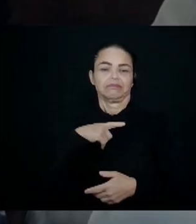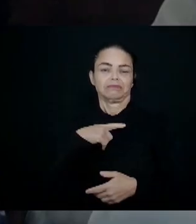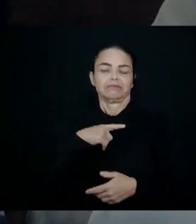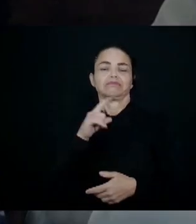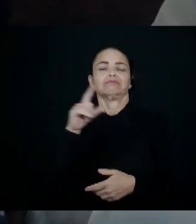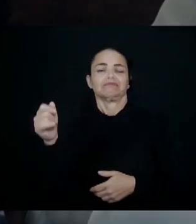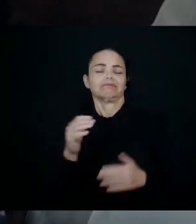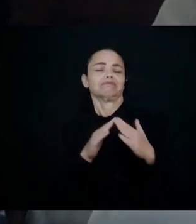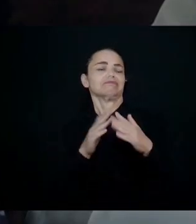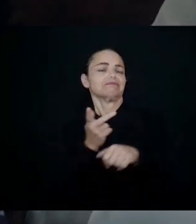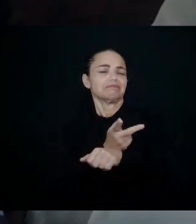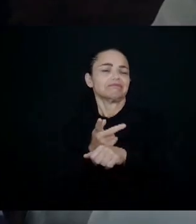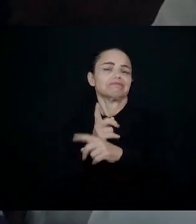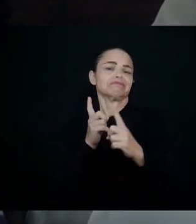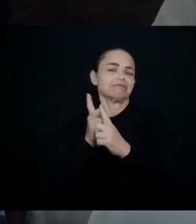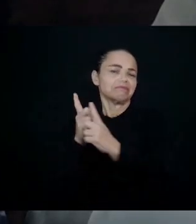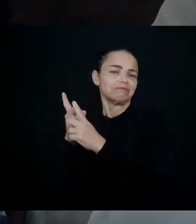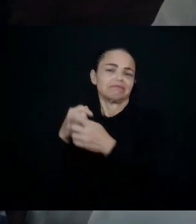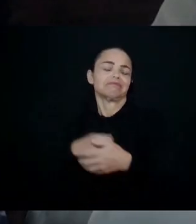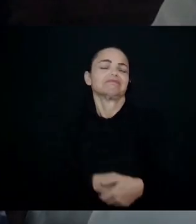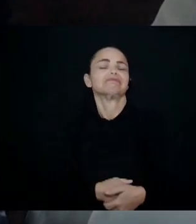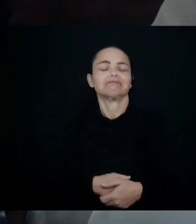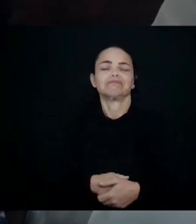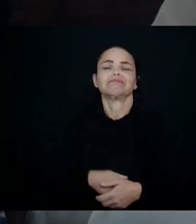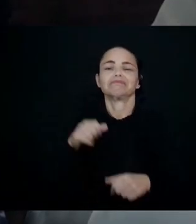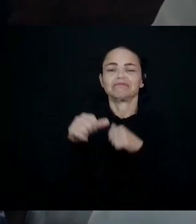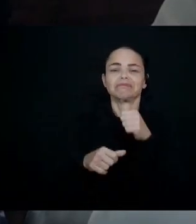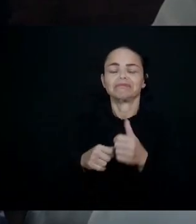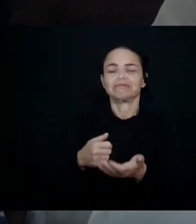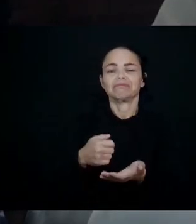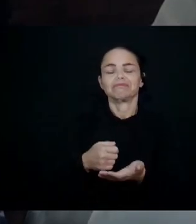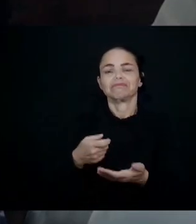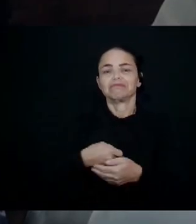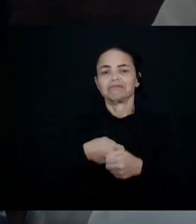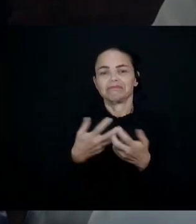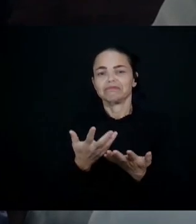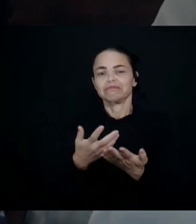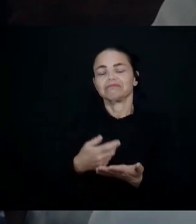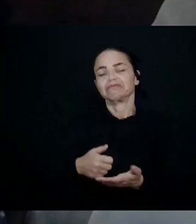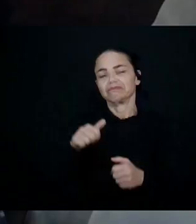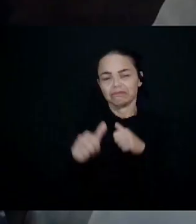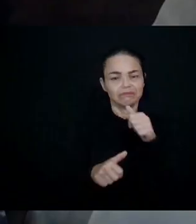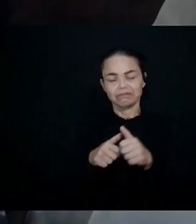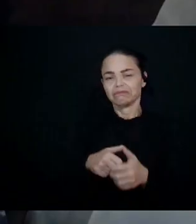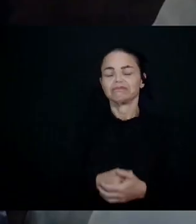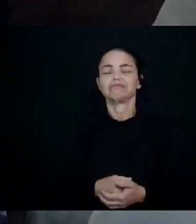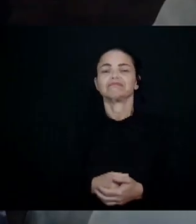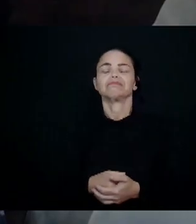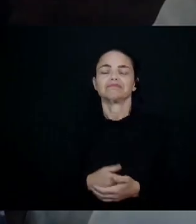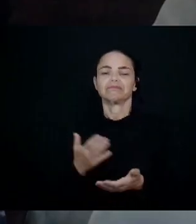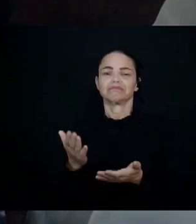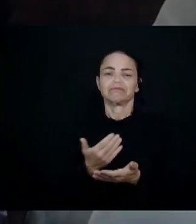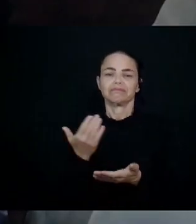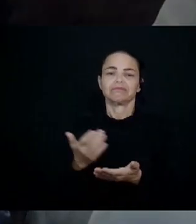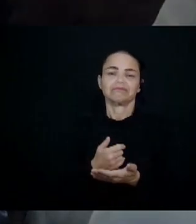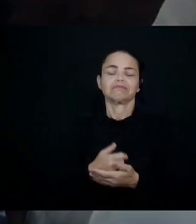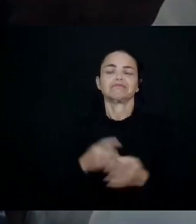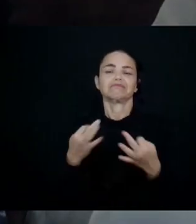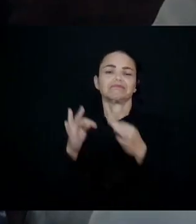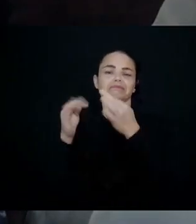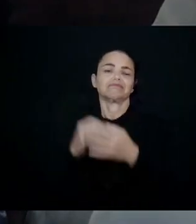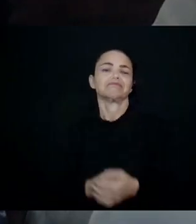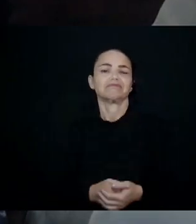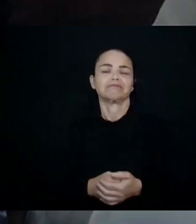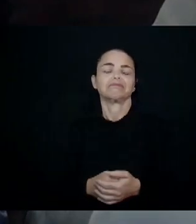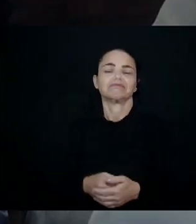encontrar pessoas, fazer as trocas de figurinhas, e a tecnologia veio aí só para te